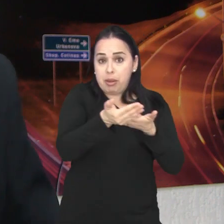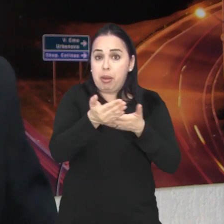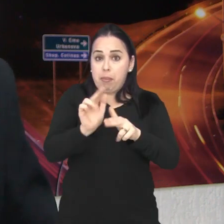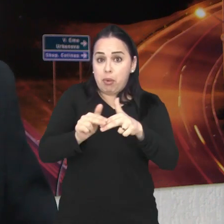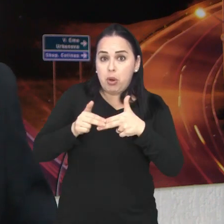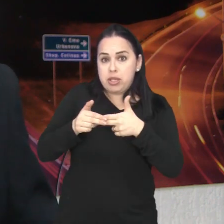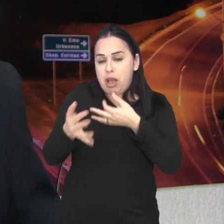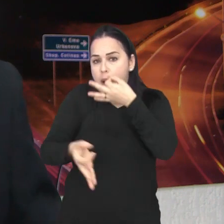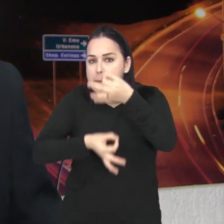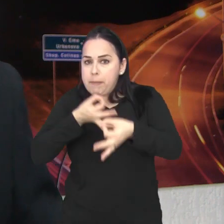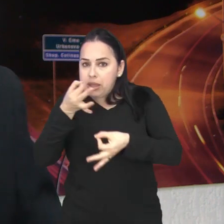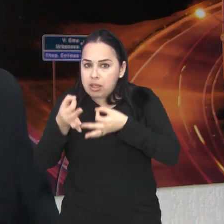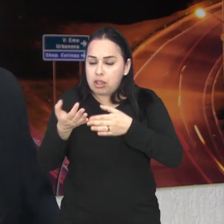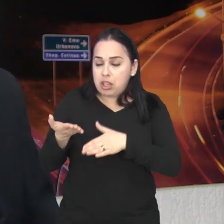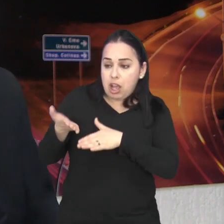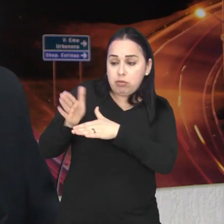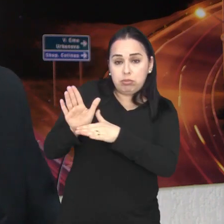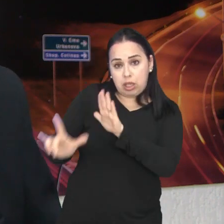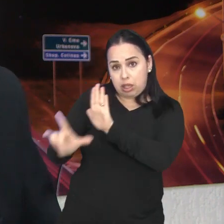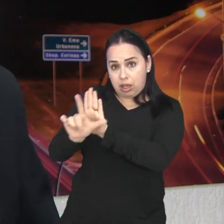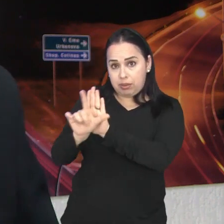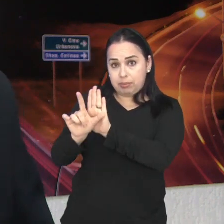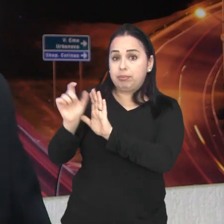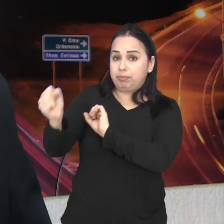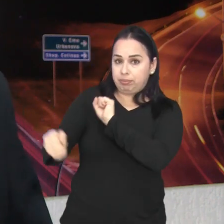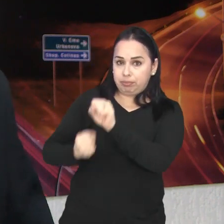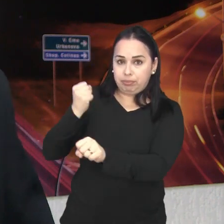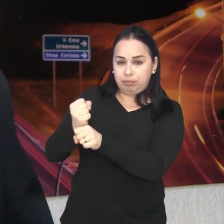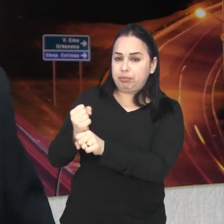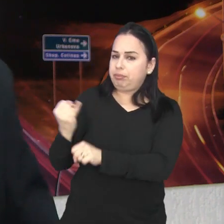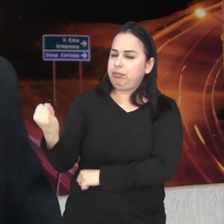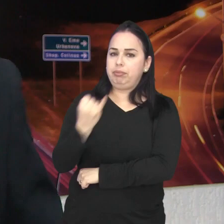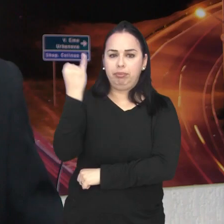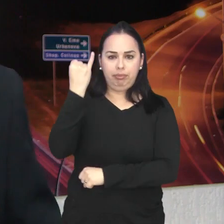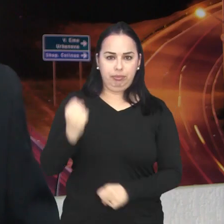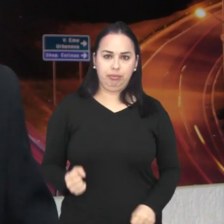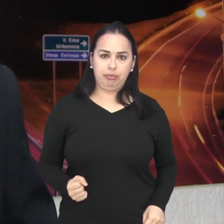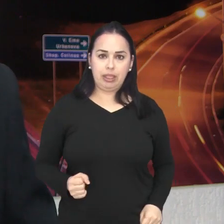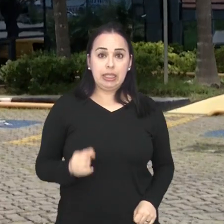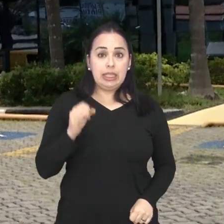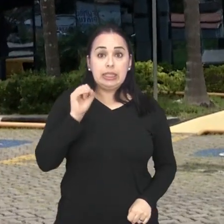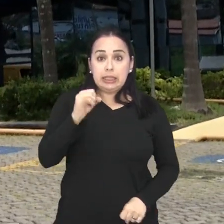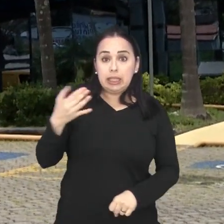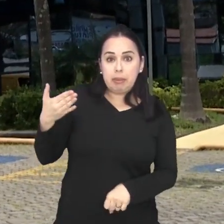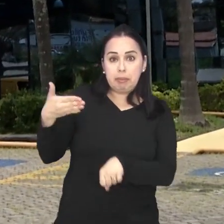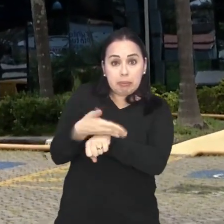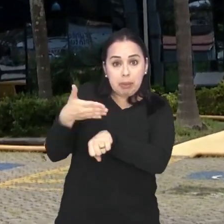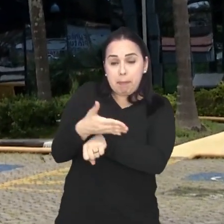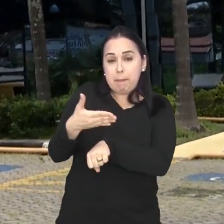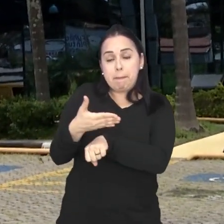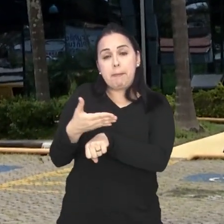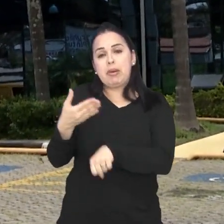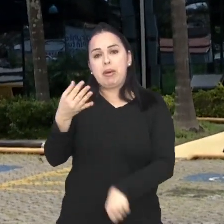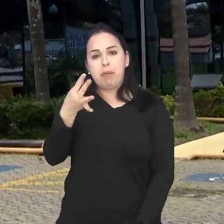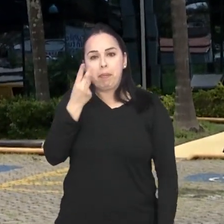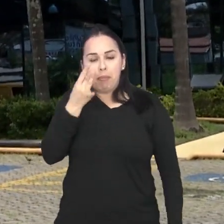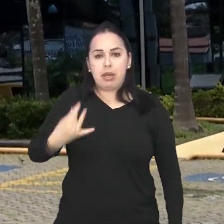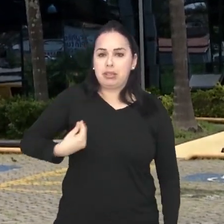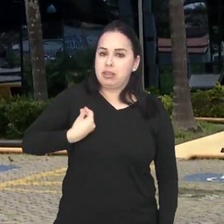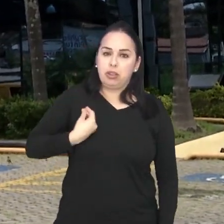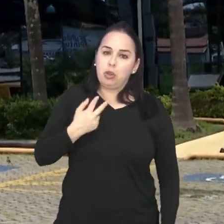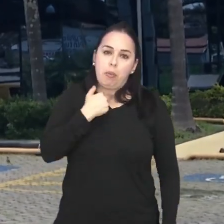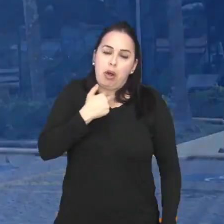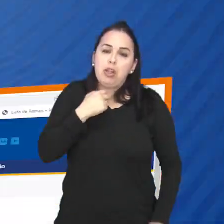Então, dessa forma, a participação na Lei Orçamentária Anual é fundamental. Quem não puder comparecer